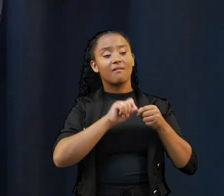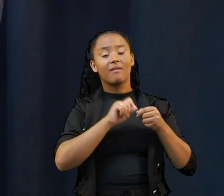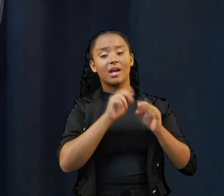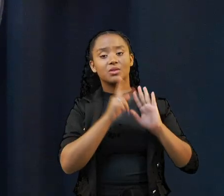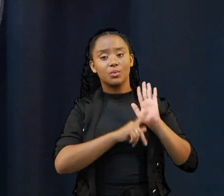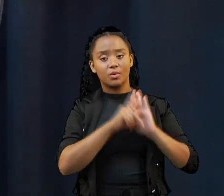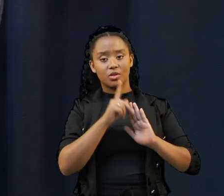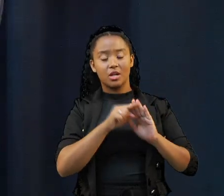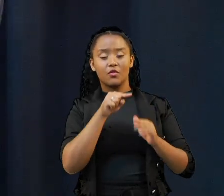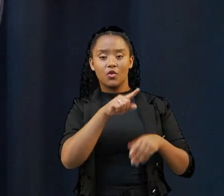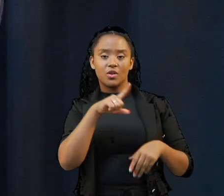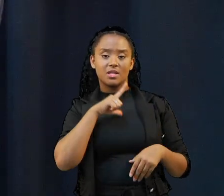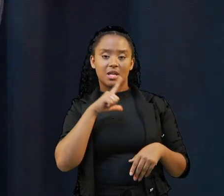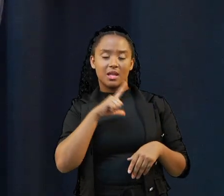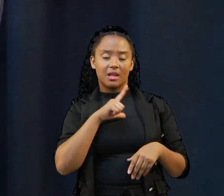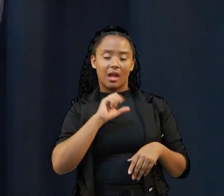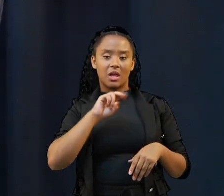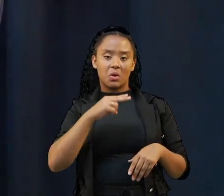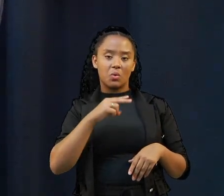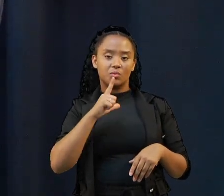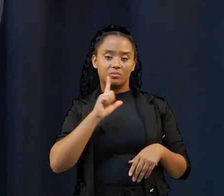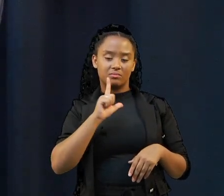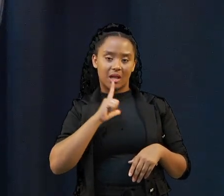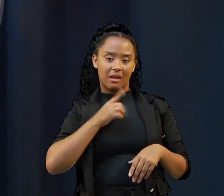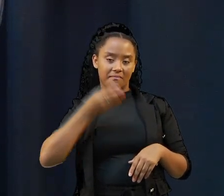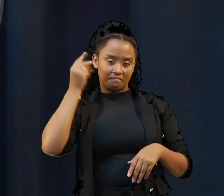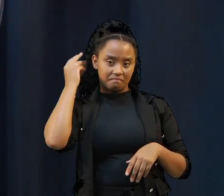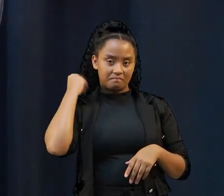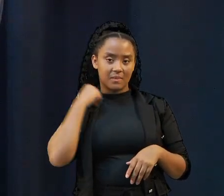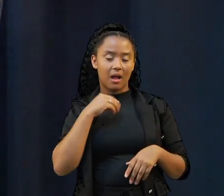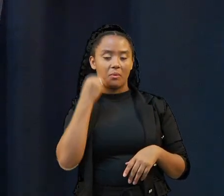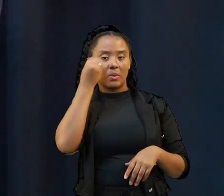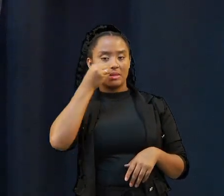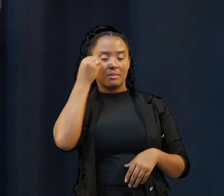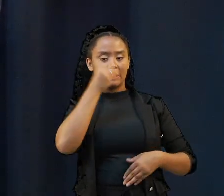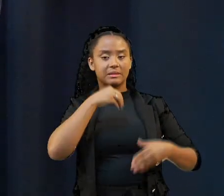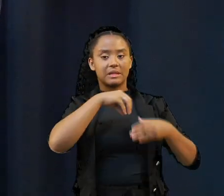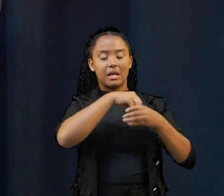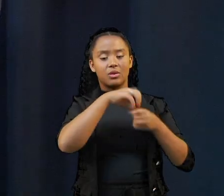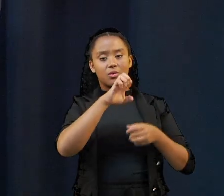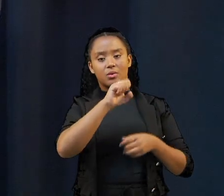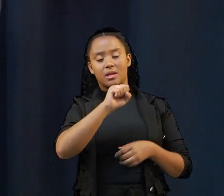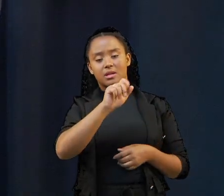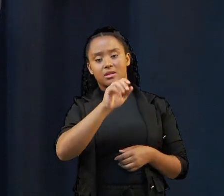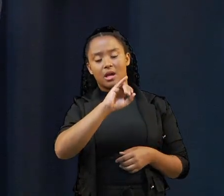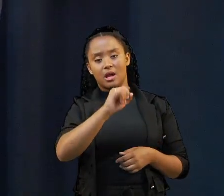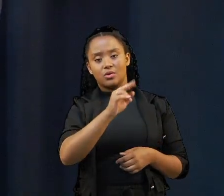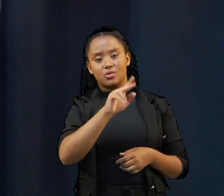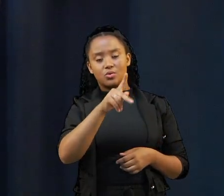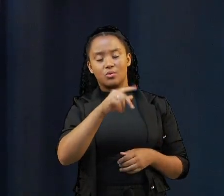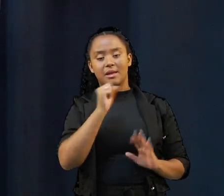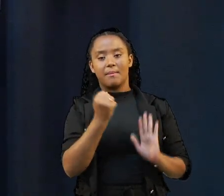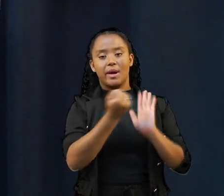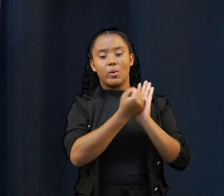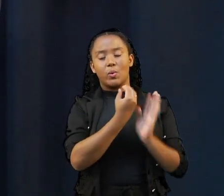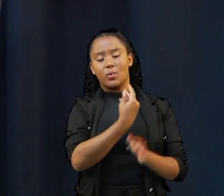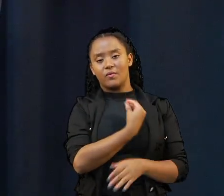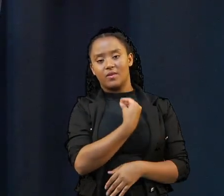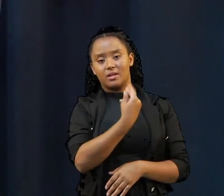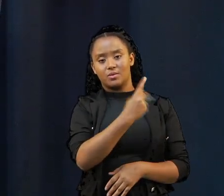projeto e se você tem ou teve alguma experiência dentro do Exajupe que te marcou